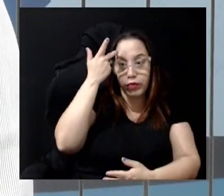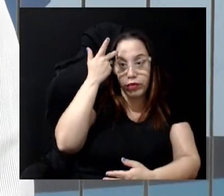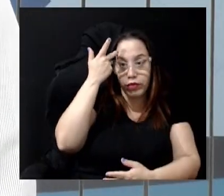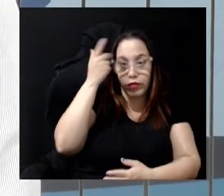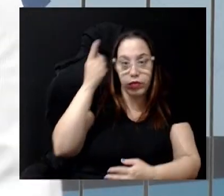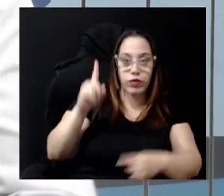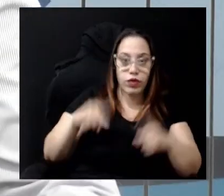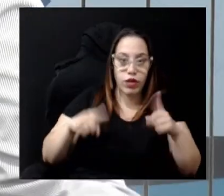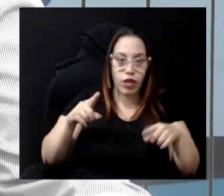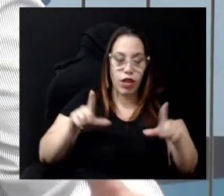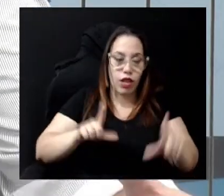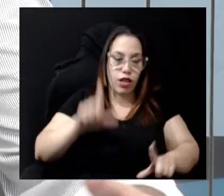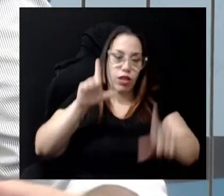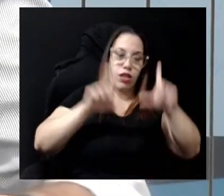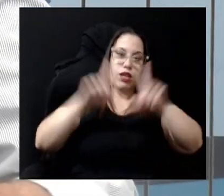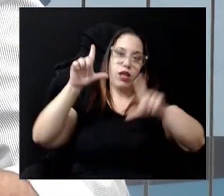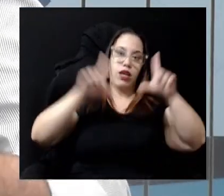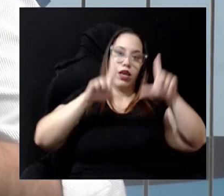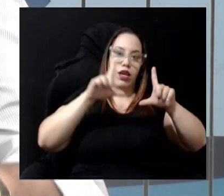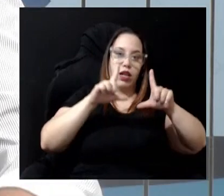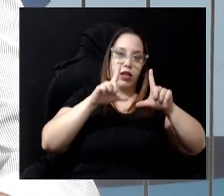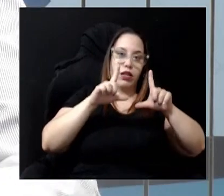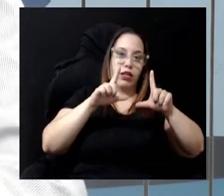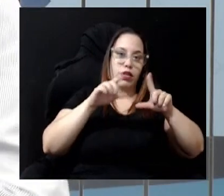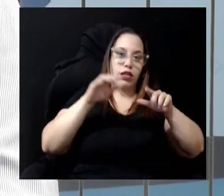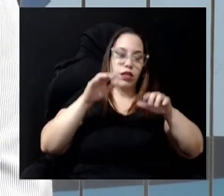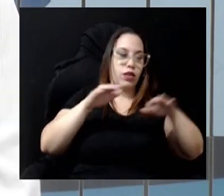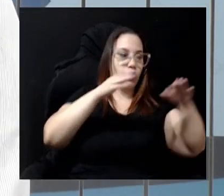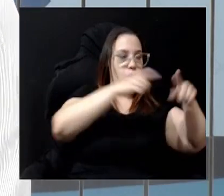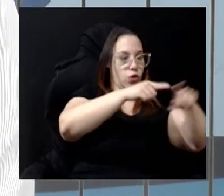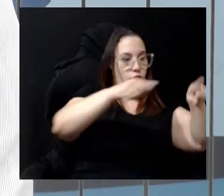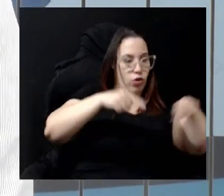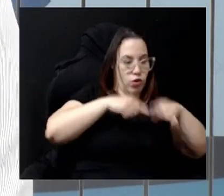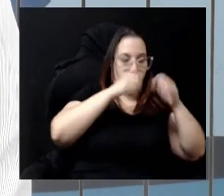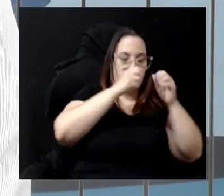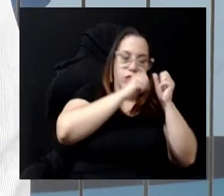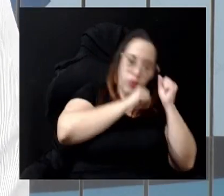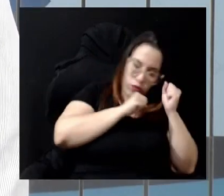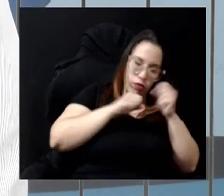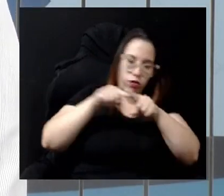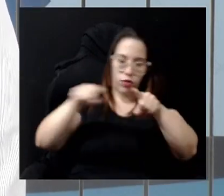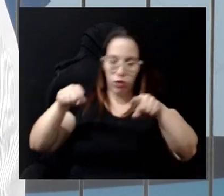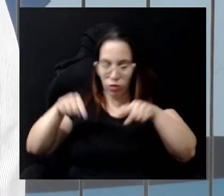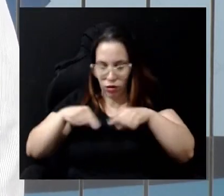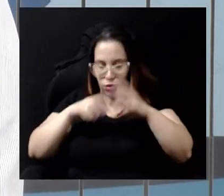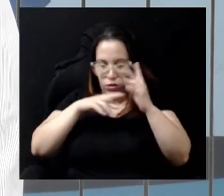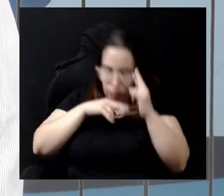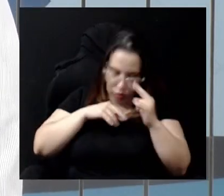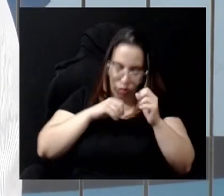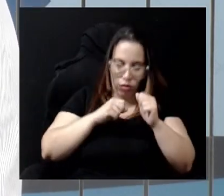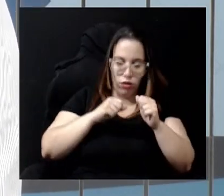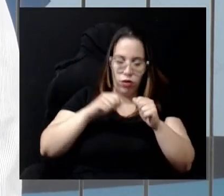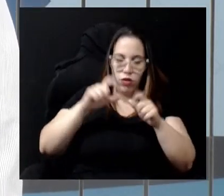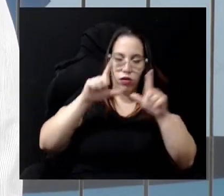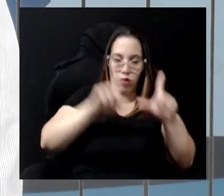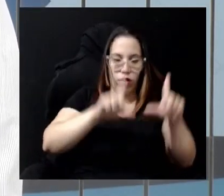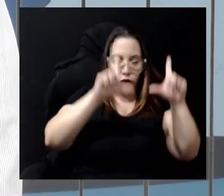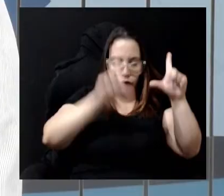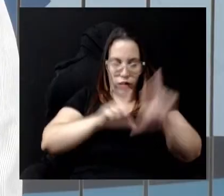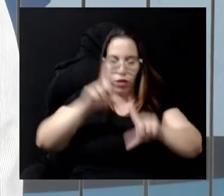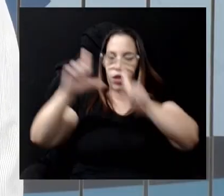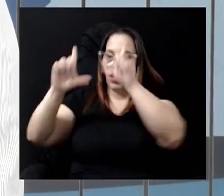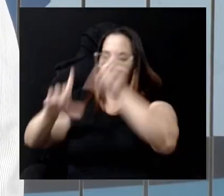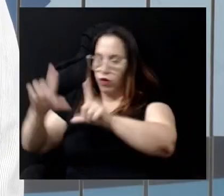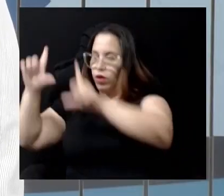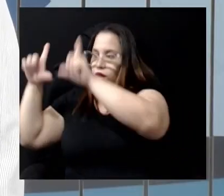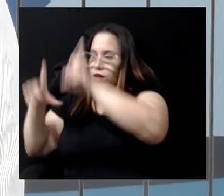suas casas. Provavelmente cada quarto tem um, cada sujeito tem um, em cada cômodo da casa tem um. E a gente